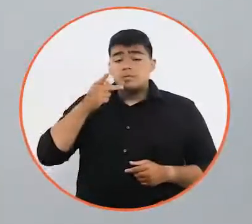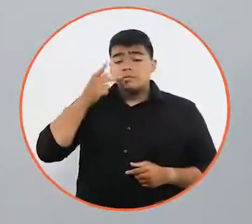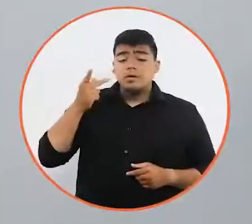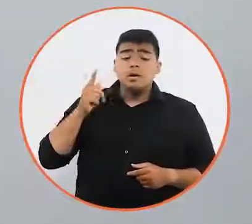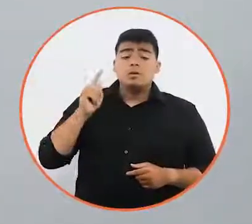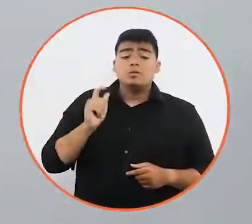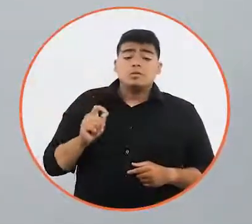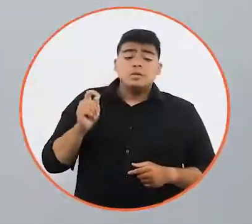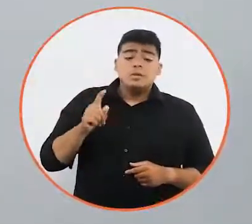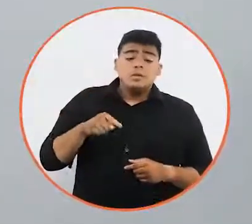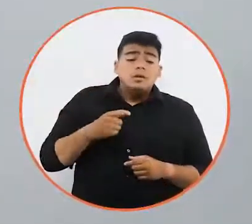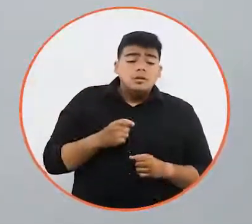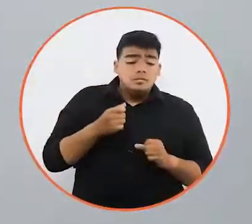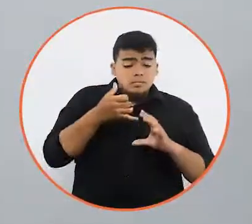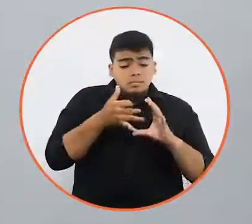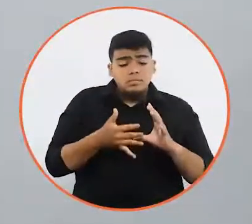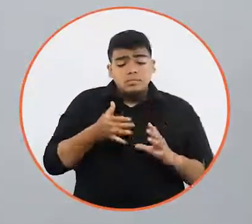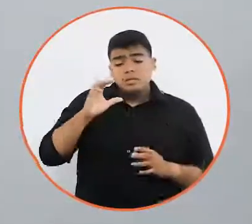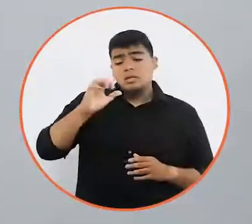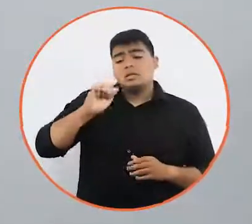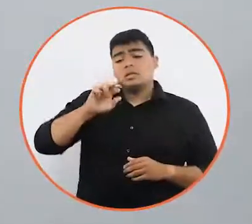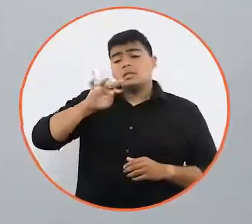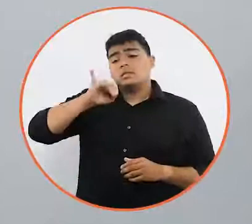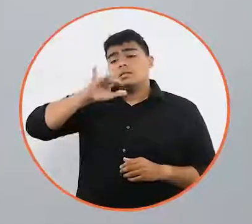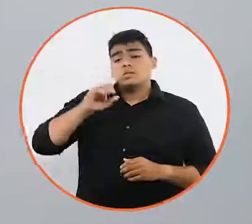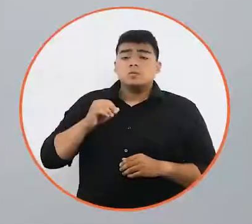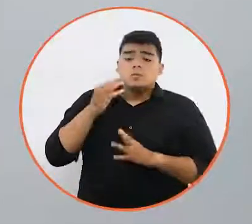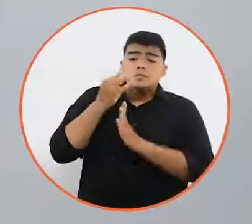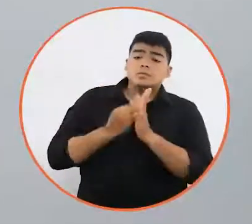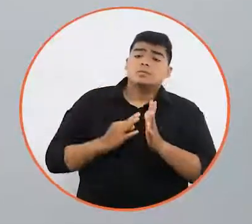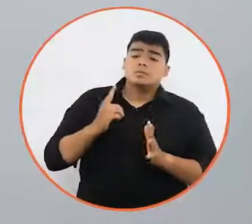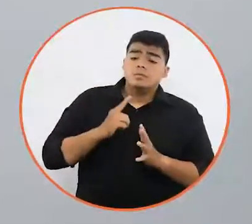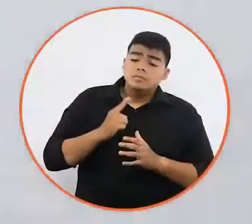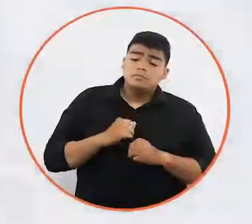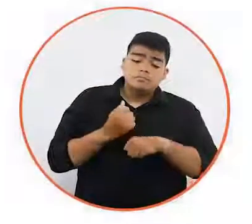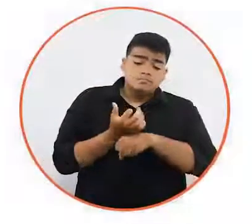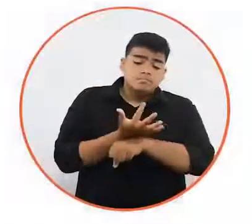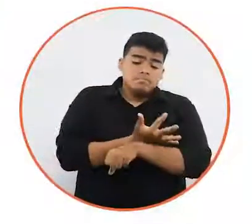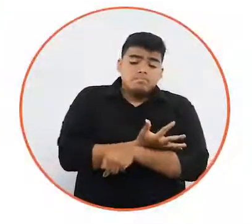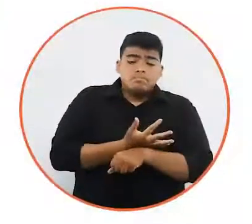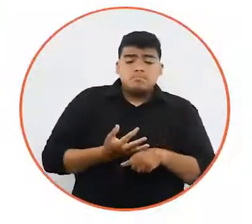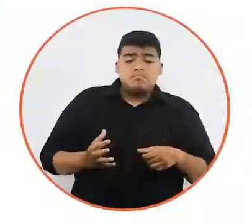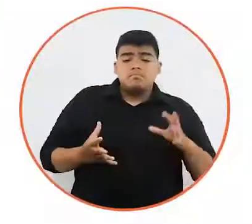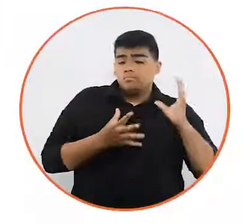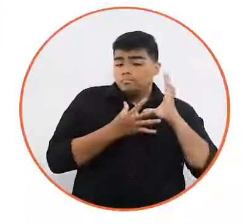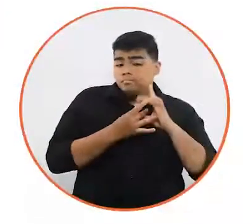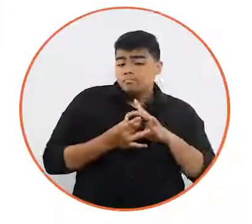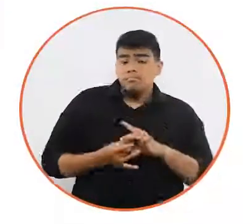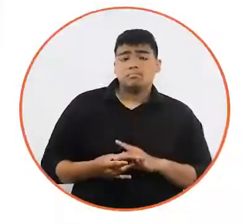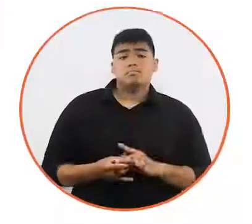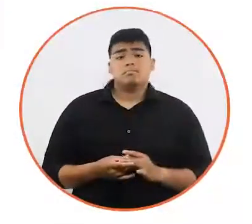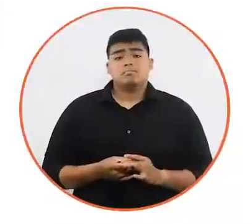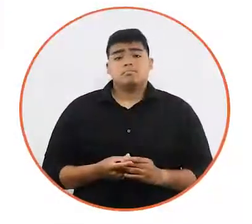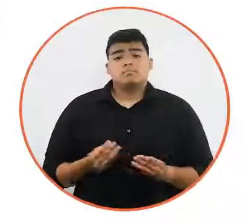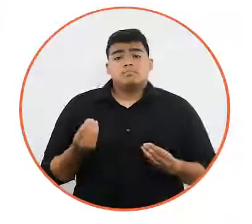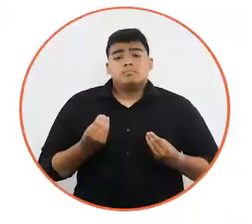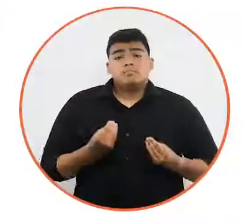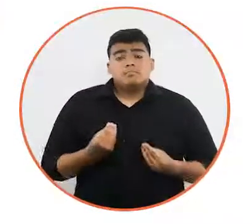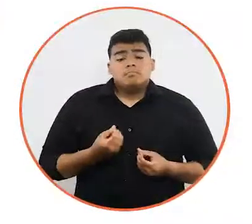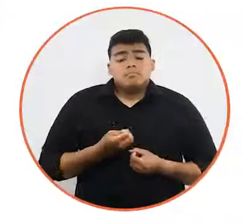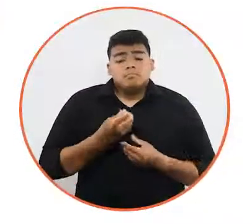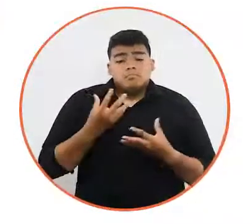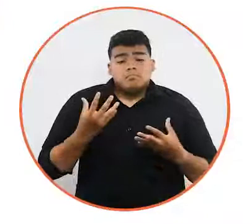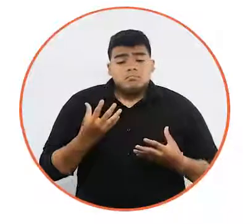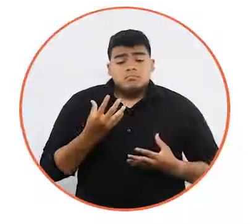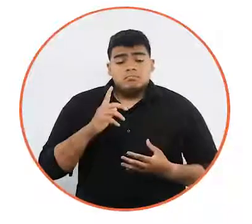elemento catártico do texto, porque o texto ele te envolve emocionalmente, ok? Ele sensibiliza. Veja que logo